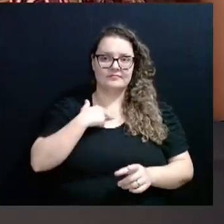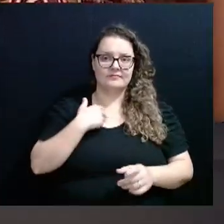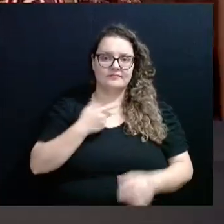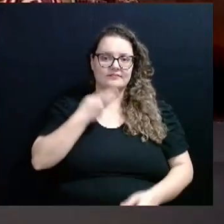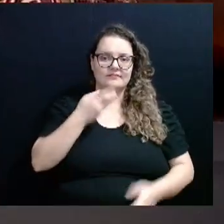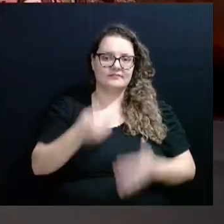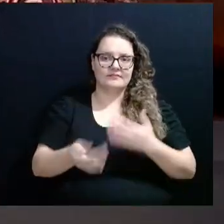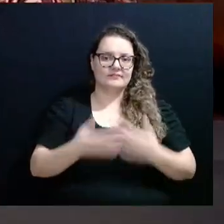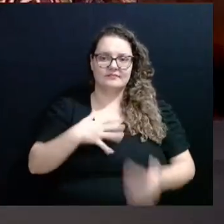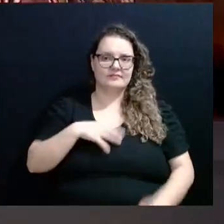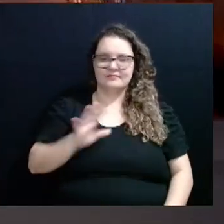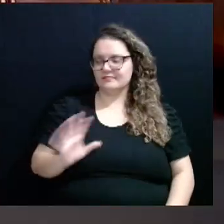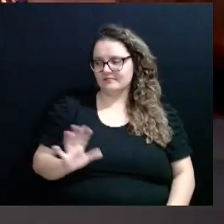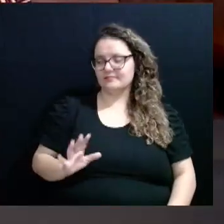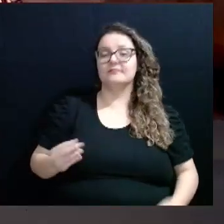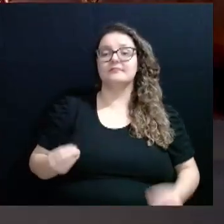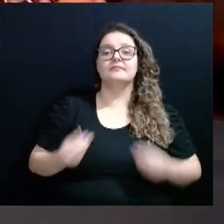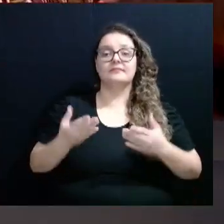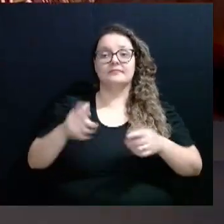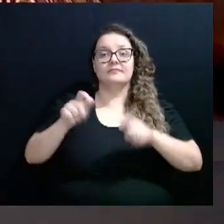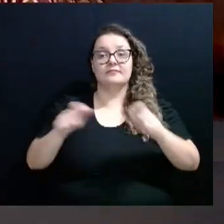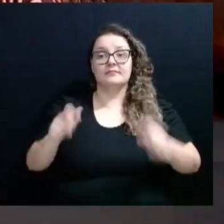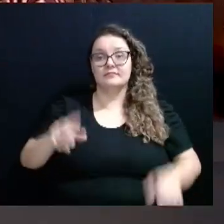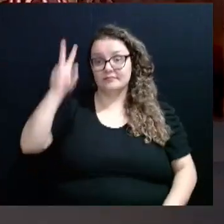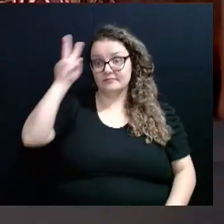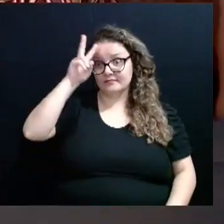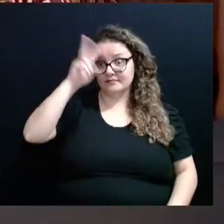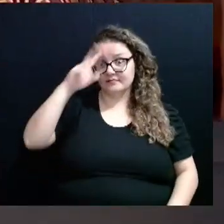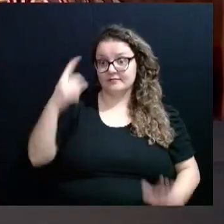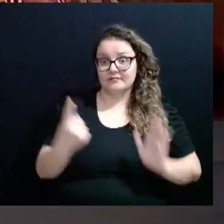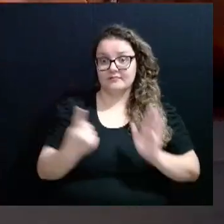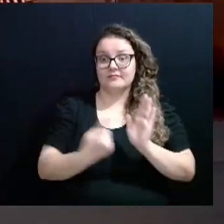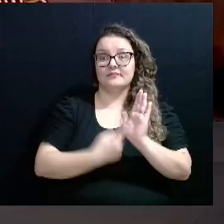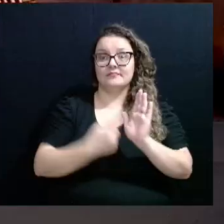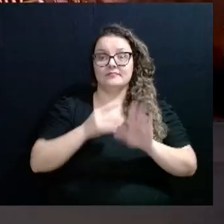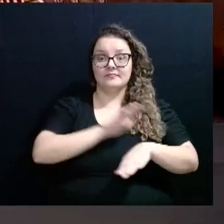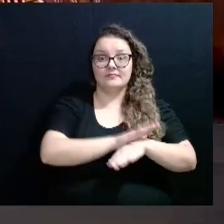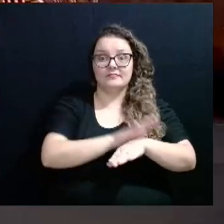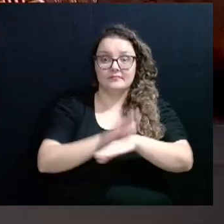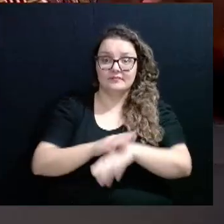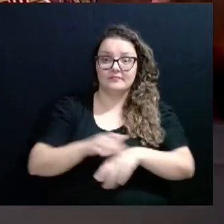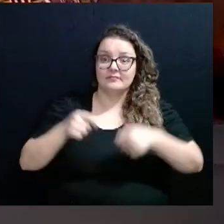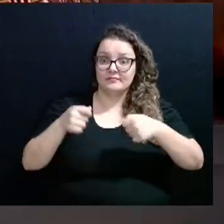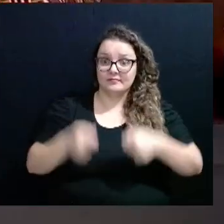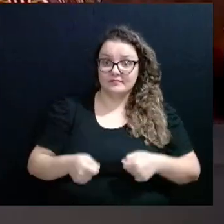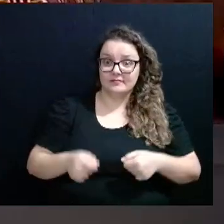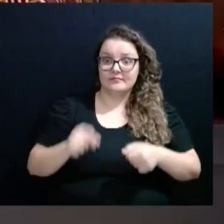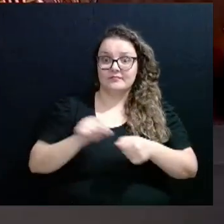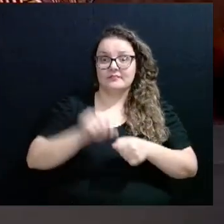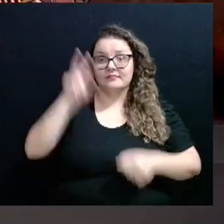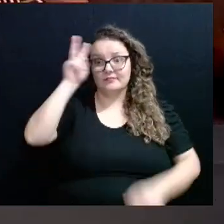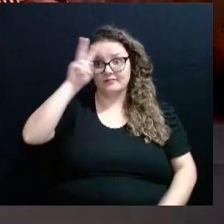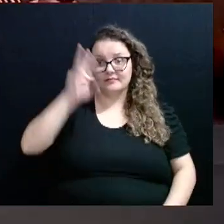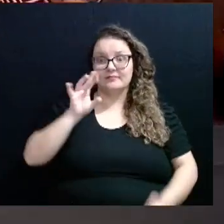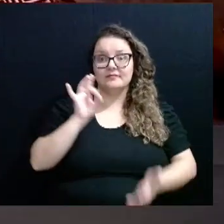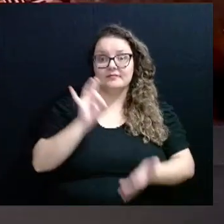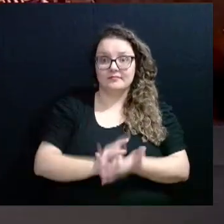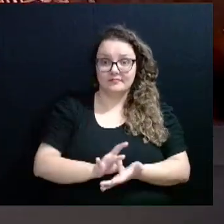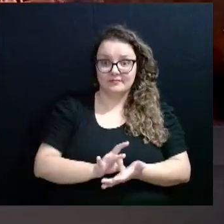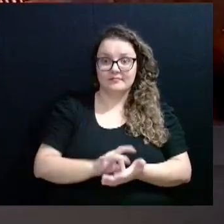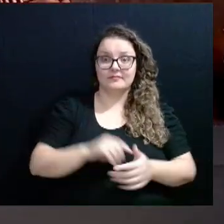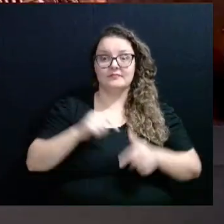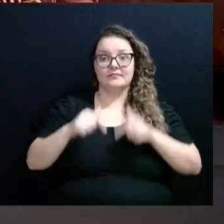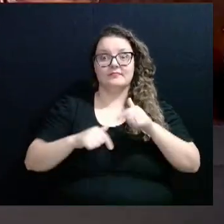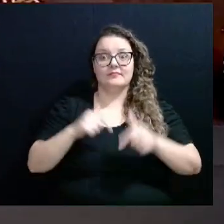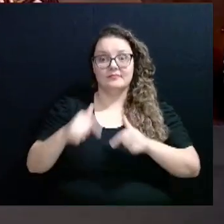para pessoas que têm história, que deram a sua contribuição, que fizeram história e de verdade. Trabalho que a gente